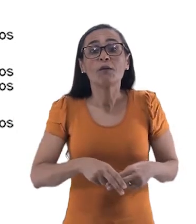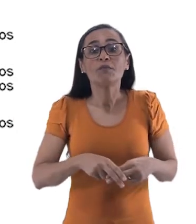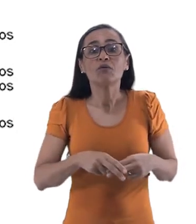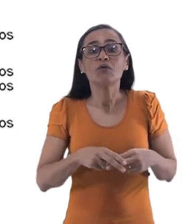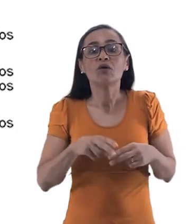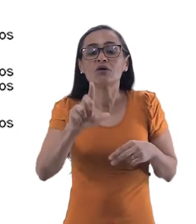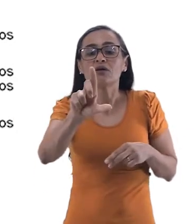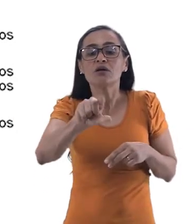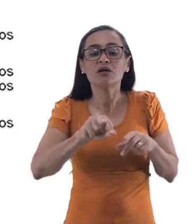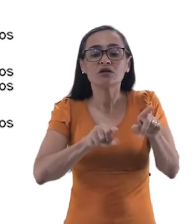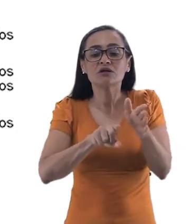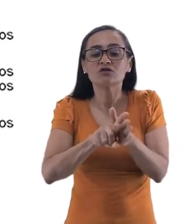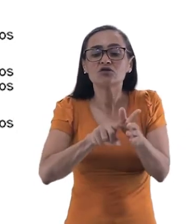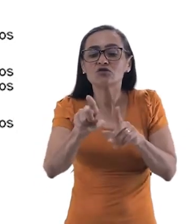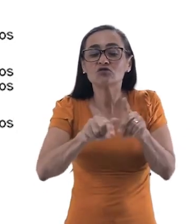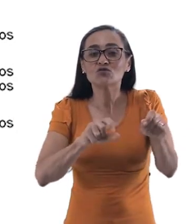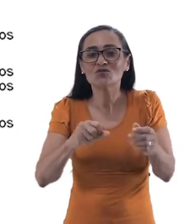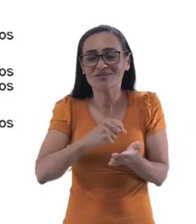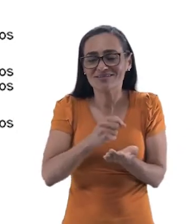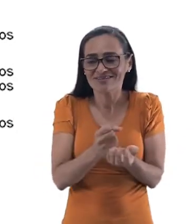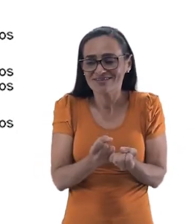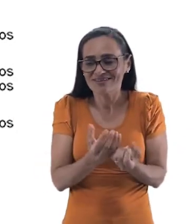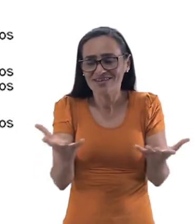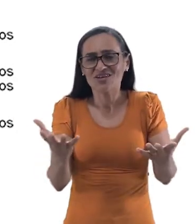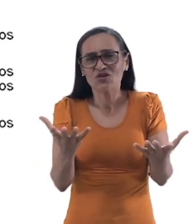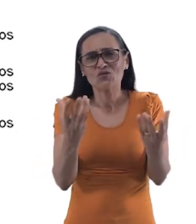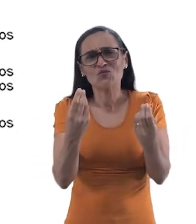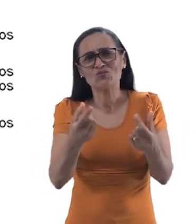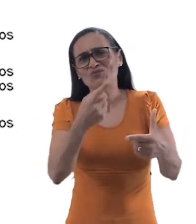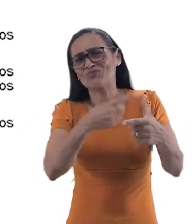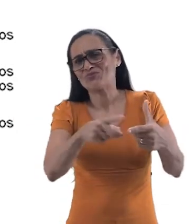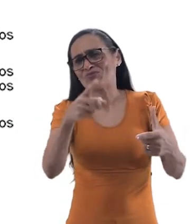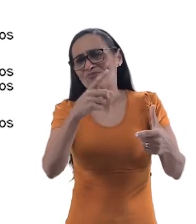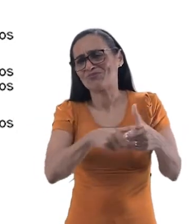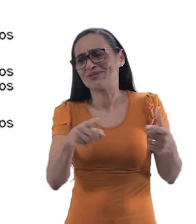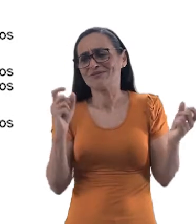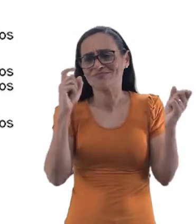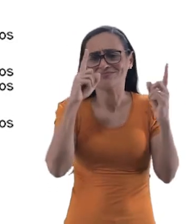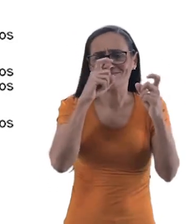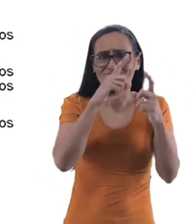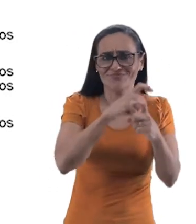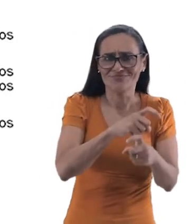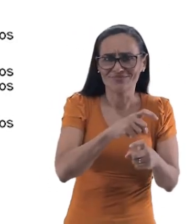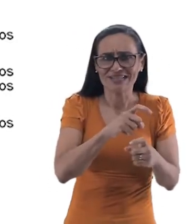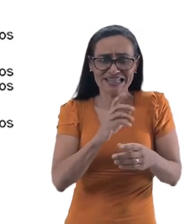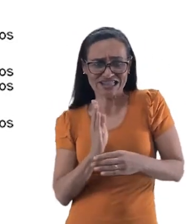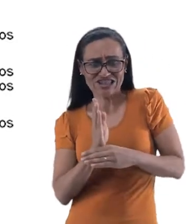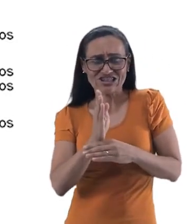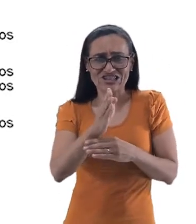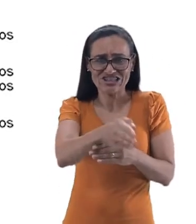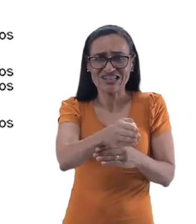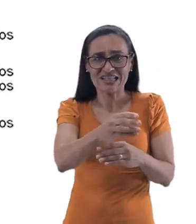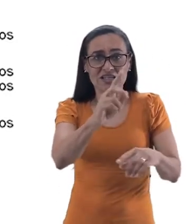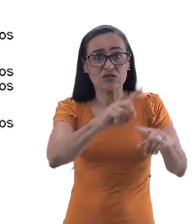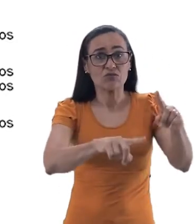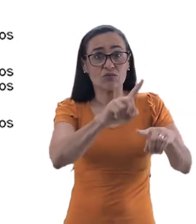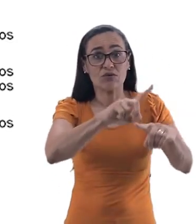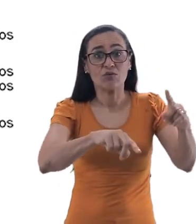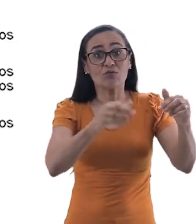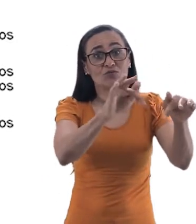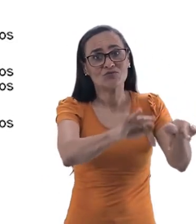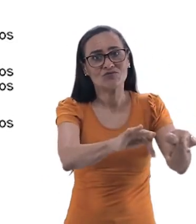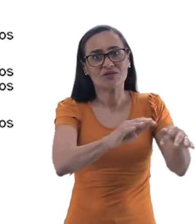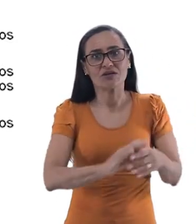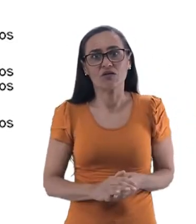através de critérios de rateios, geralmente carregados de arbitrariedade, e é realizado diretamente ao